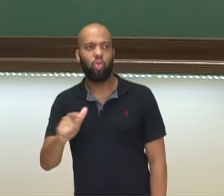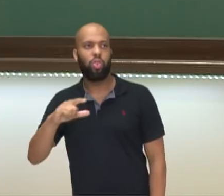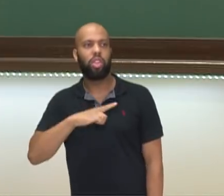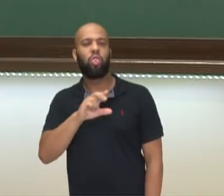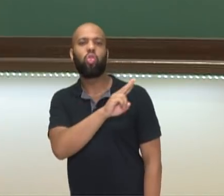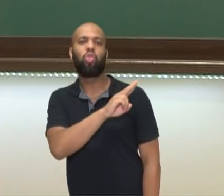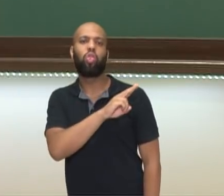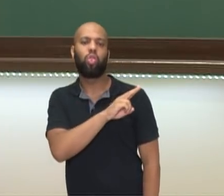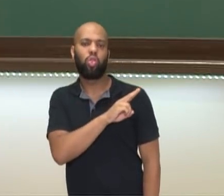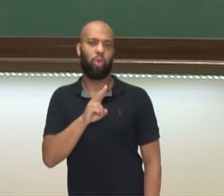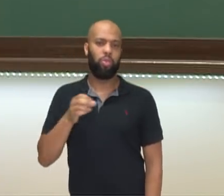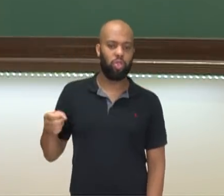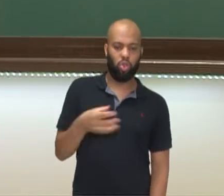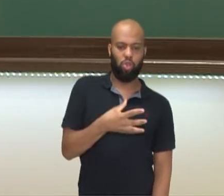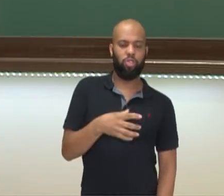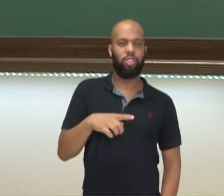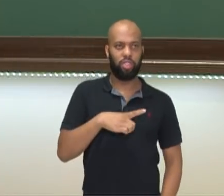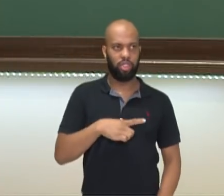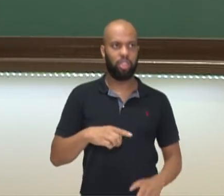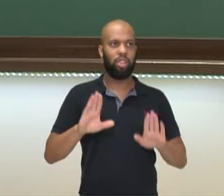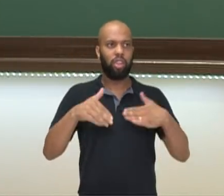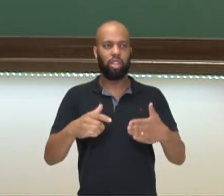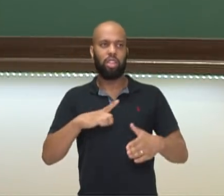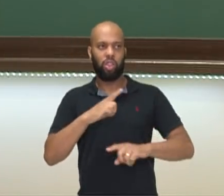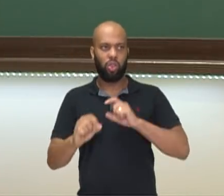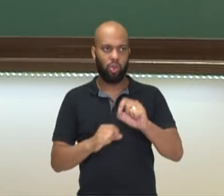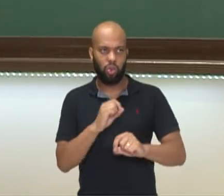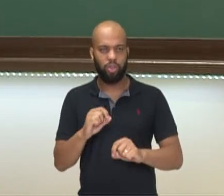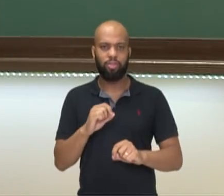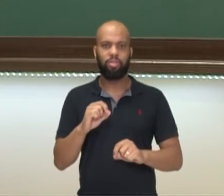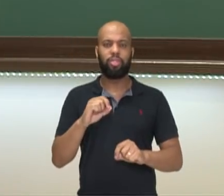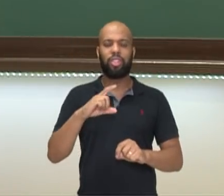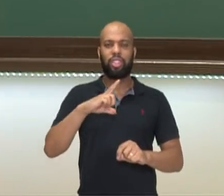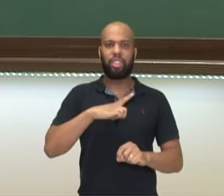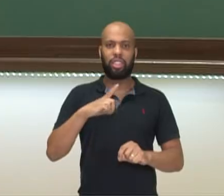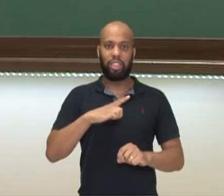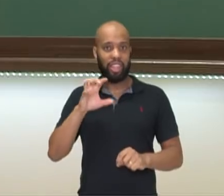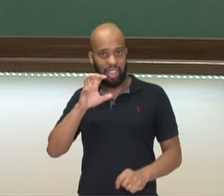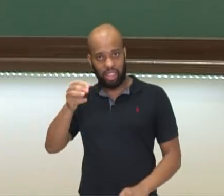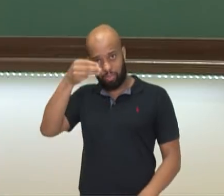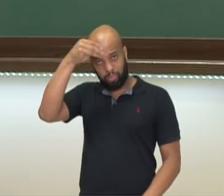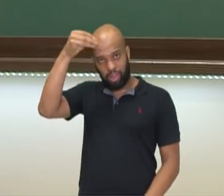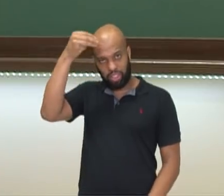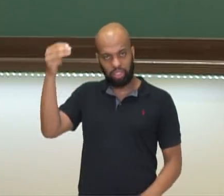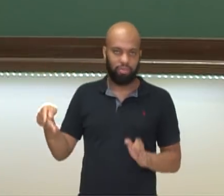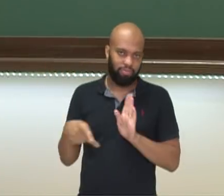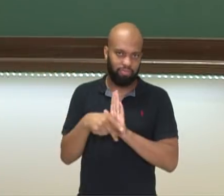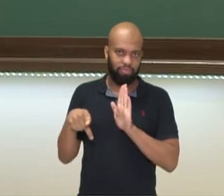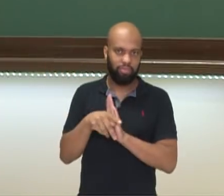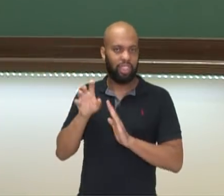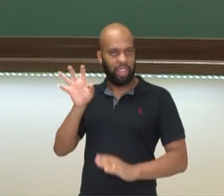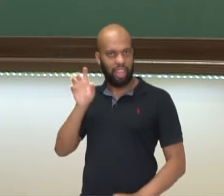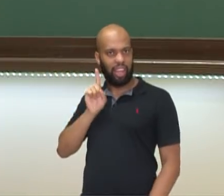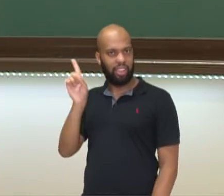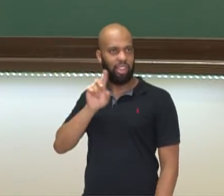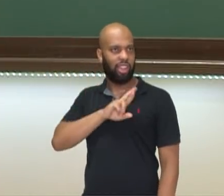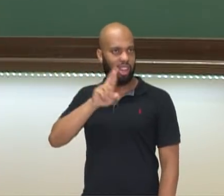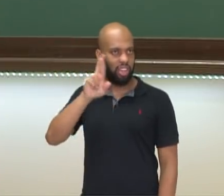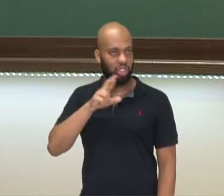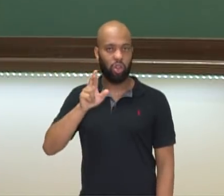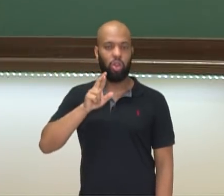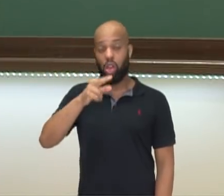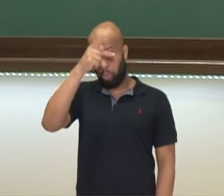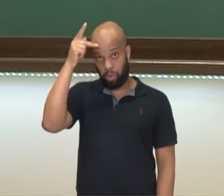novo nascimento para o orixá. Então, o batismo no candomblé, e acontece geralmente quando a pessoa já é adulta ou,